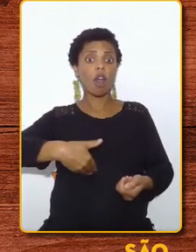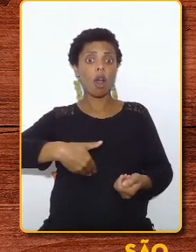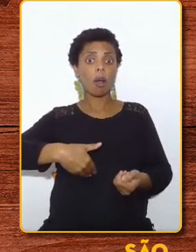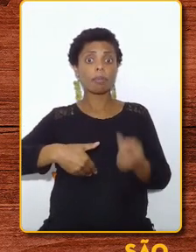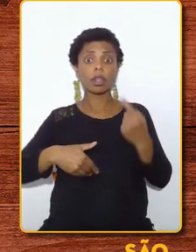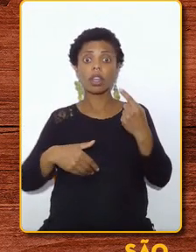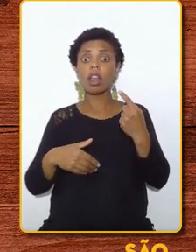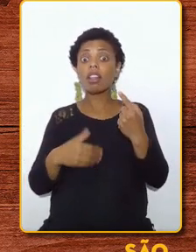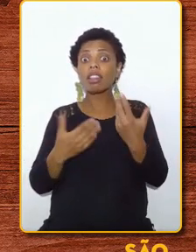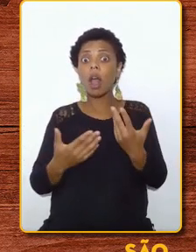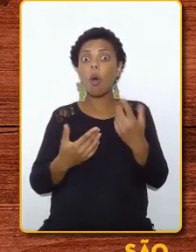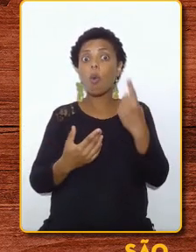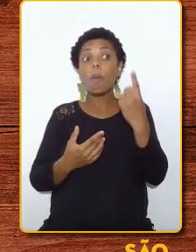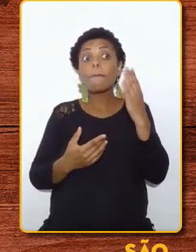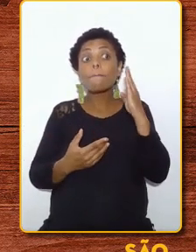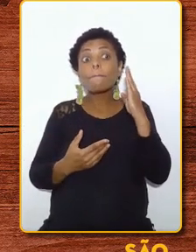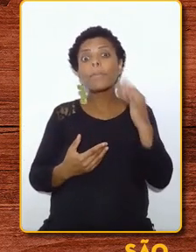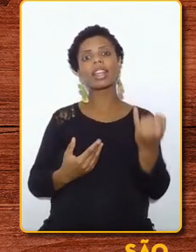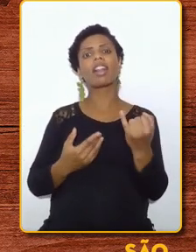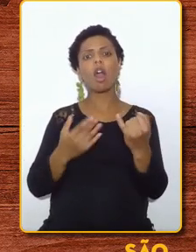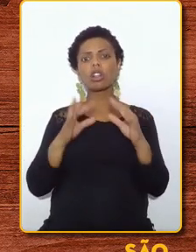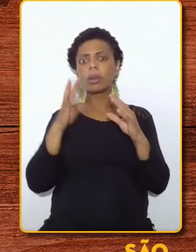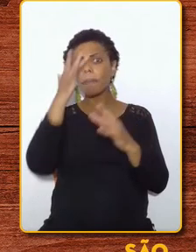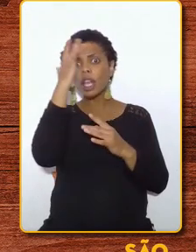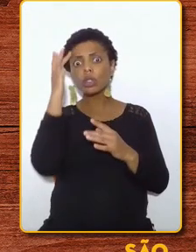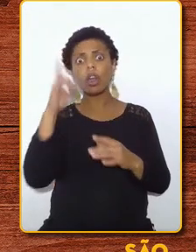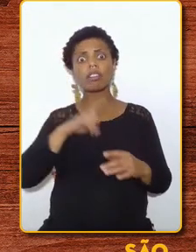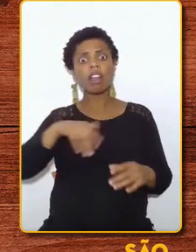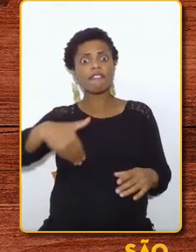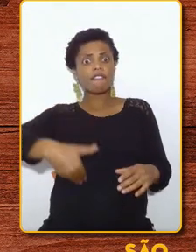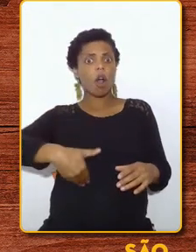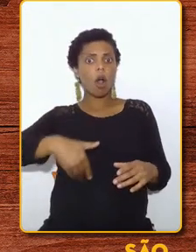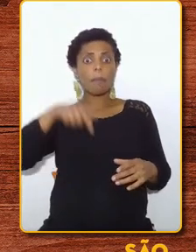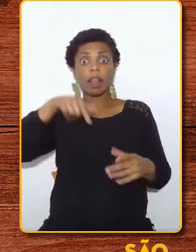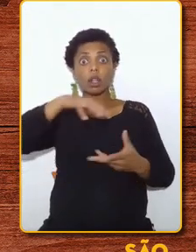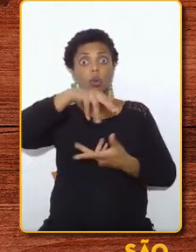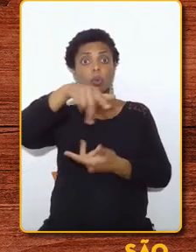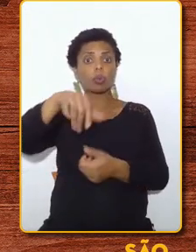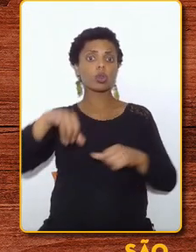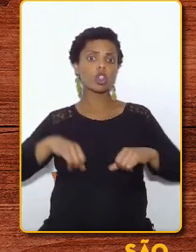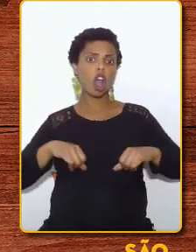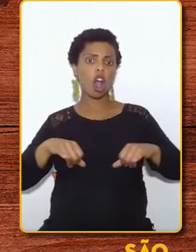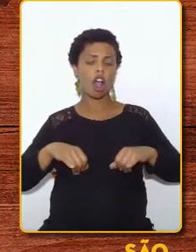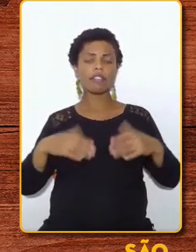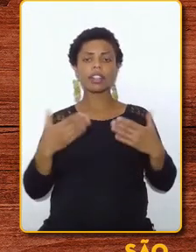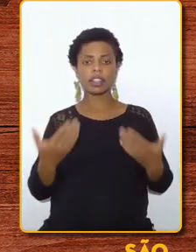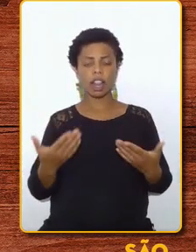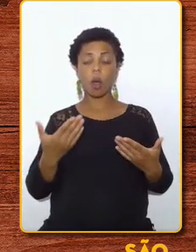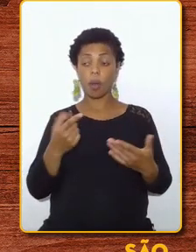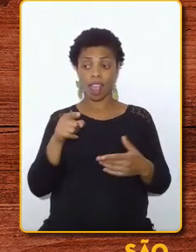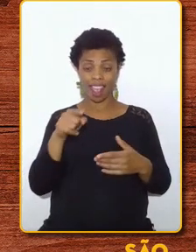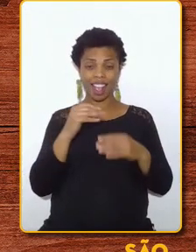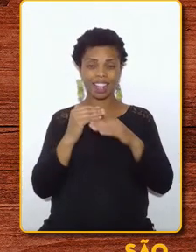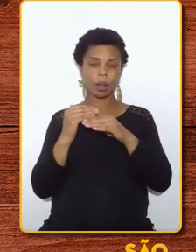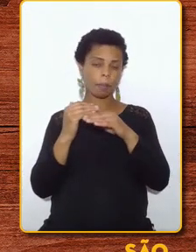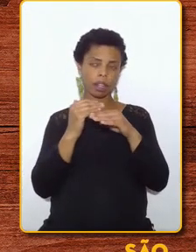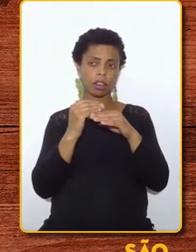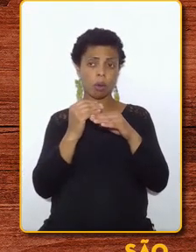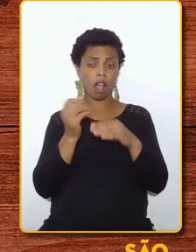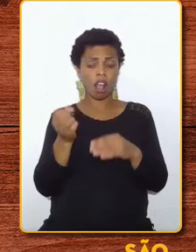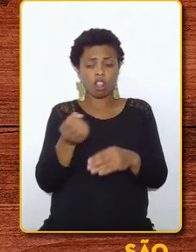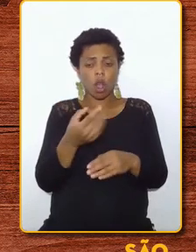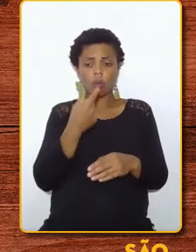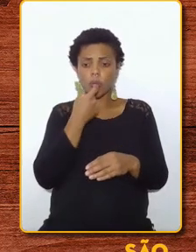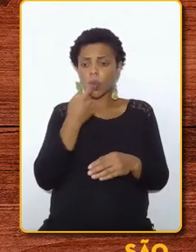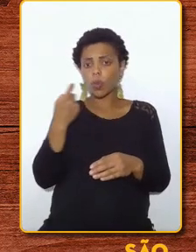Né? Então, esse padrão, que é um padrão, digamos, recente, talvez não tão recente assim para